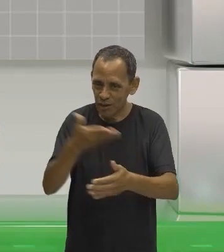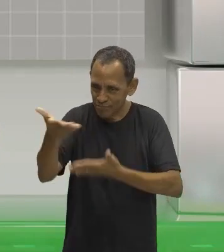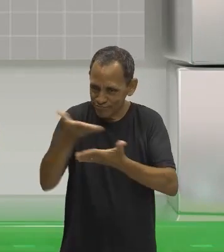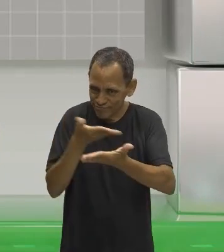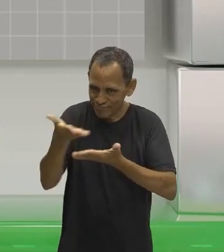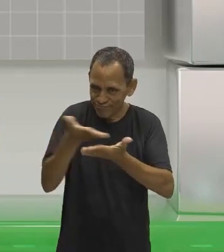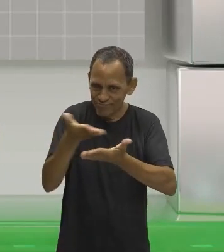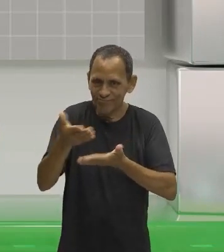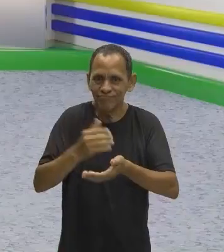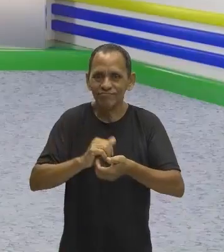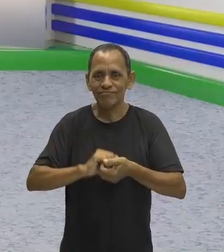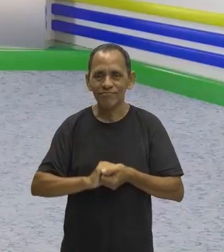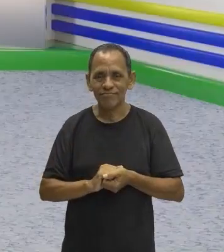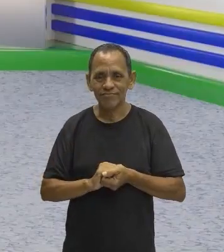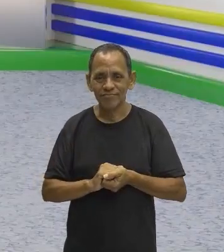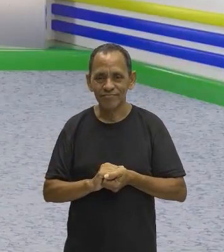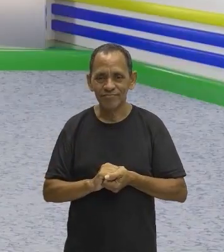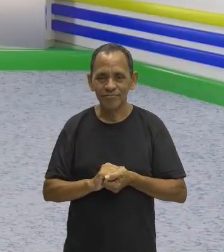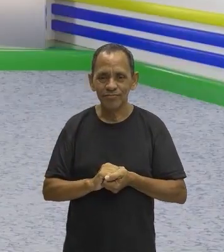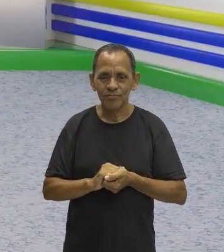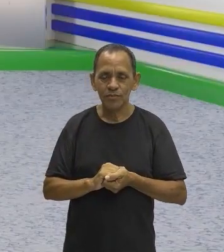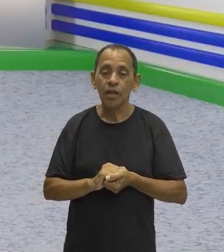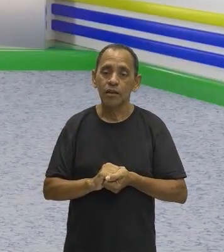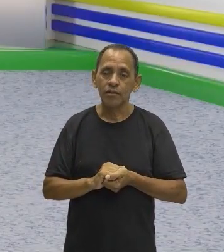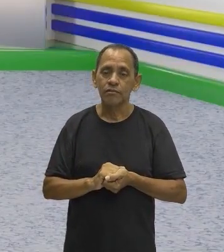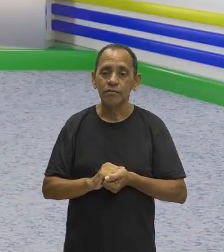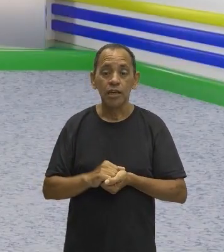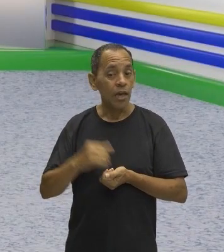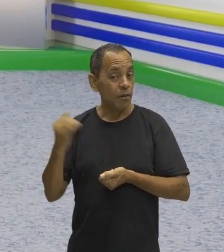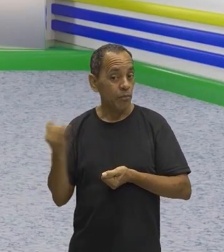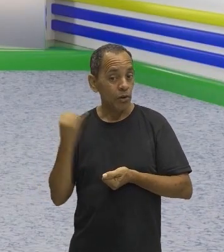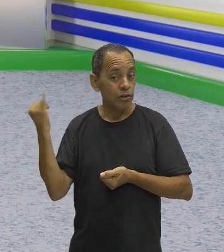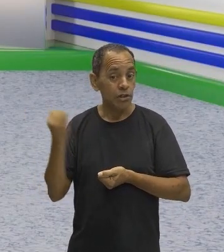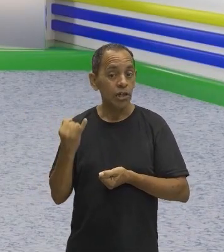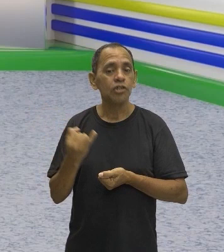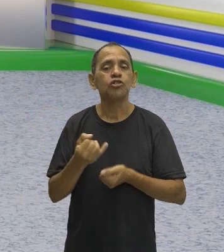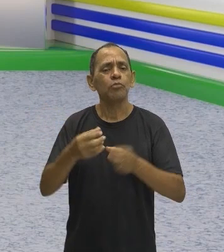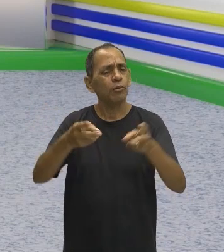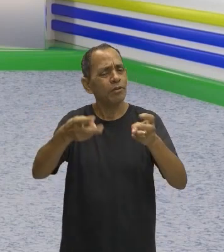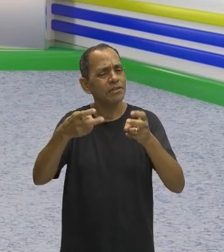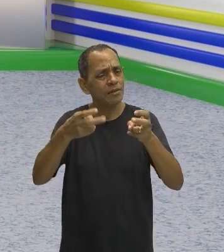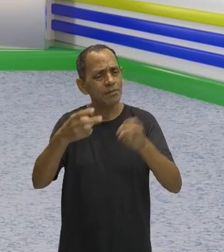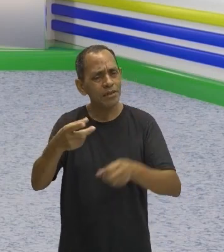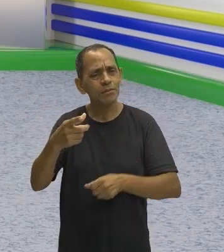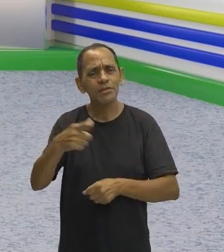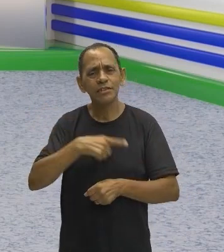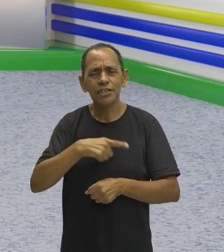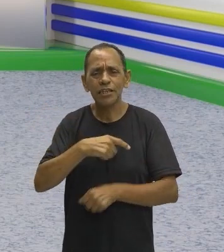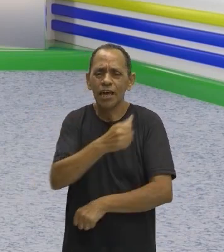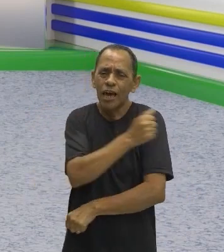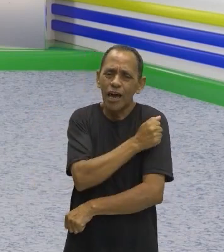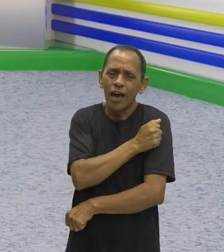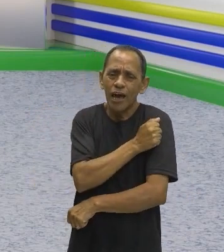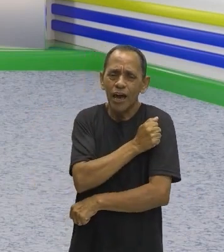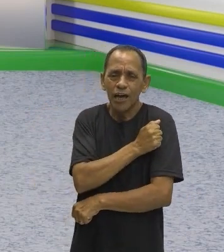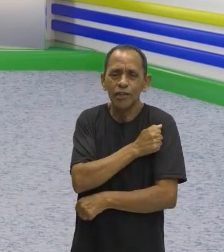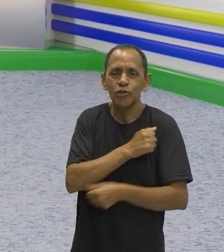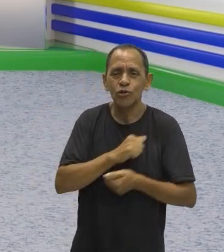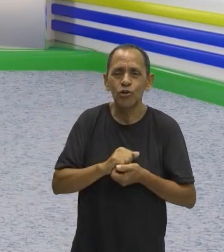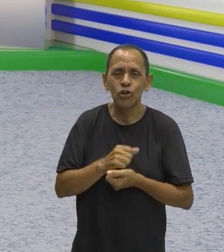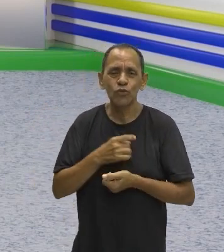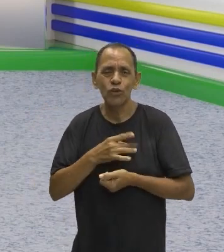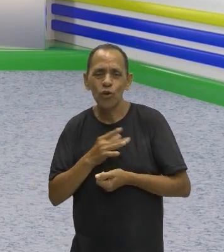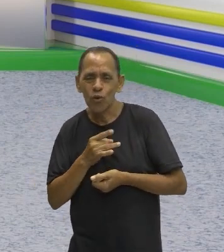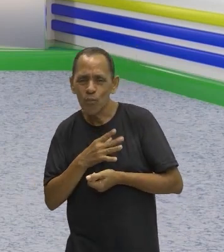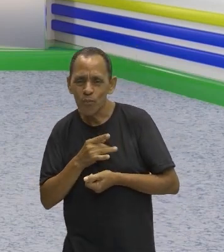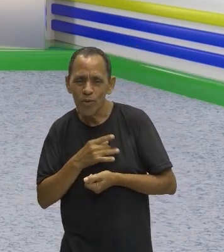interatividades. Então, esse é um ponto importante, porque muitas vezes a gente percebe que os alunos têm muita timidez, não é, na hora de participar da